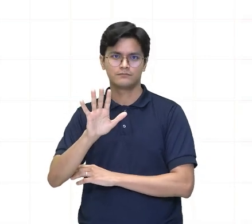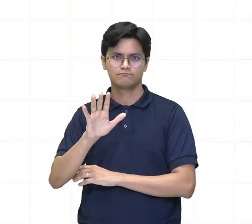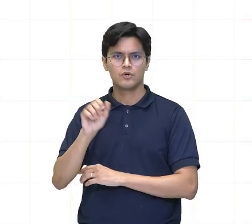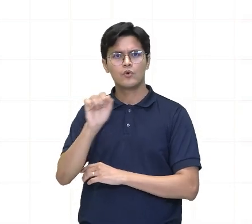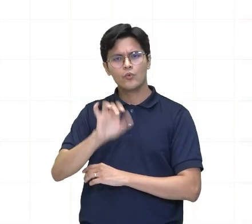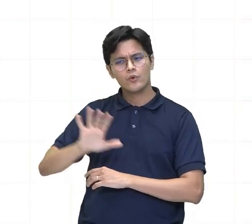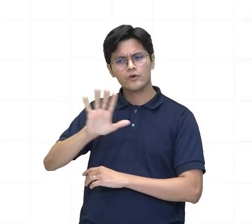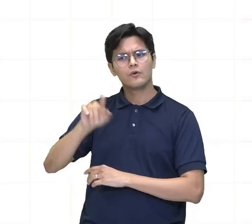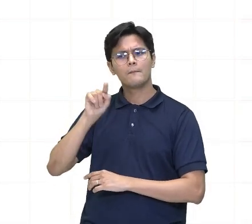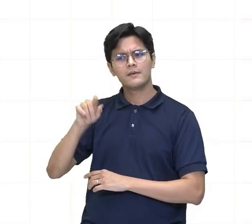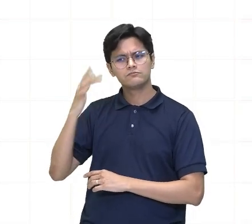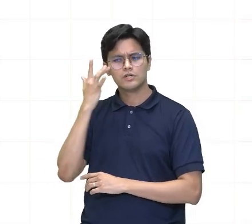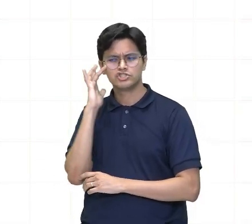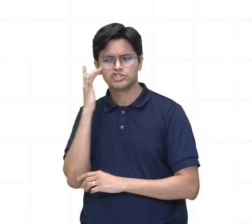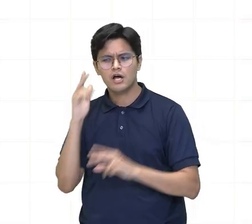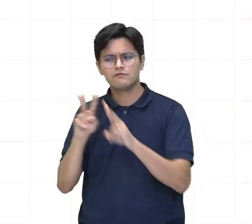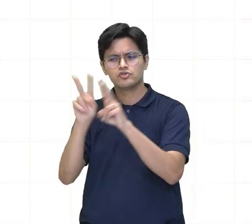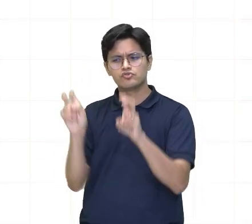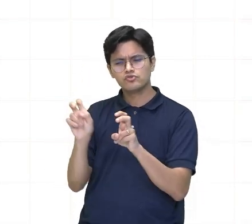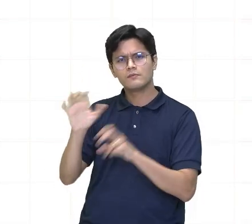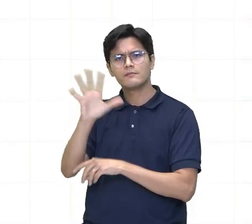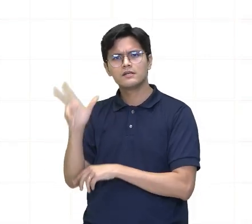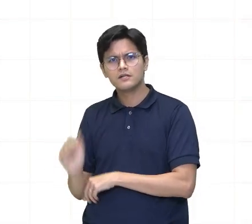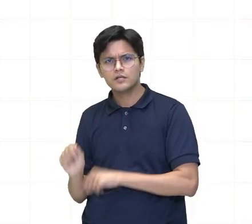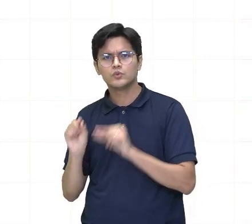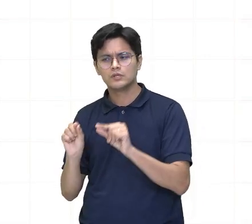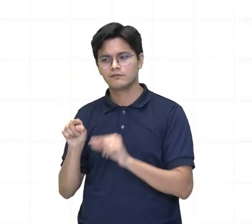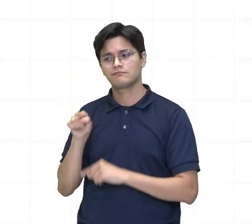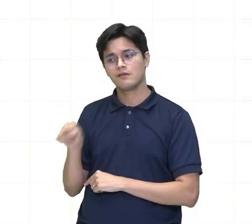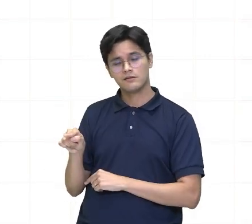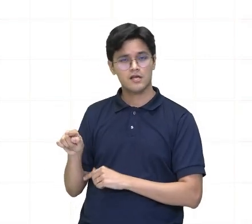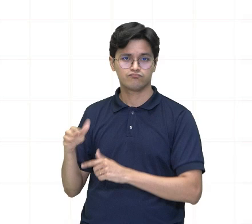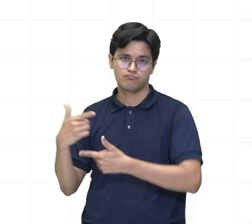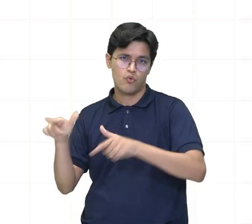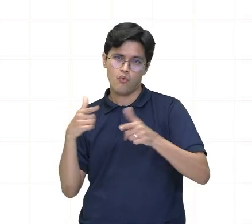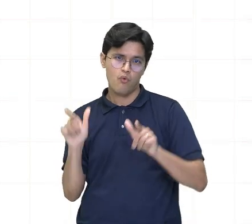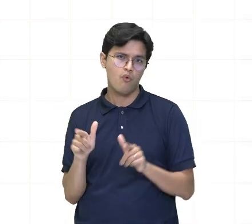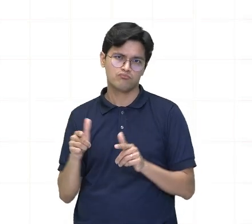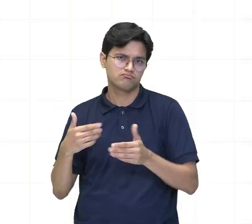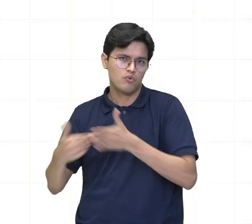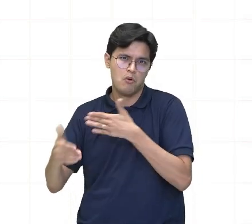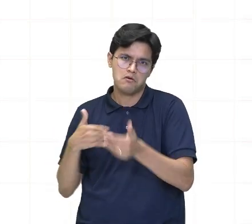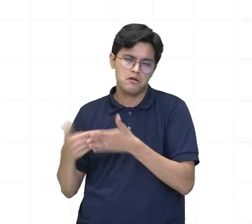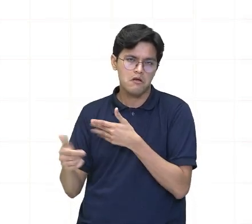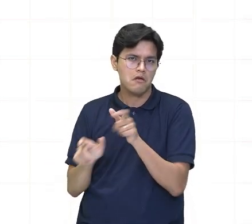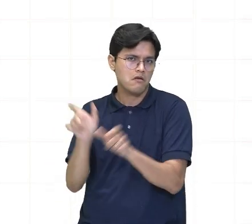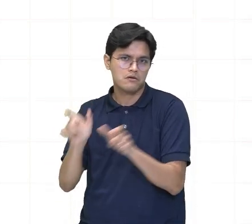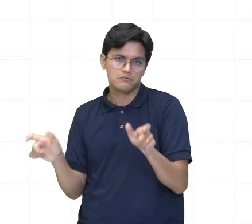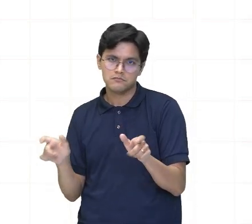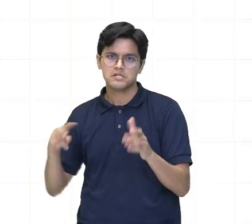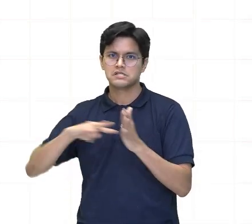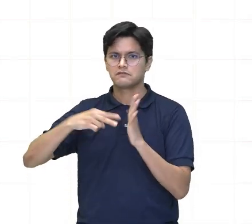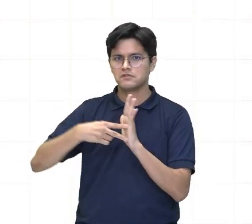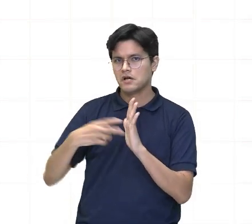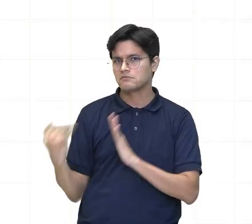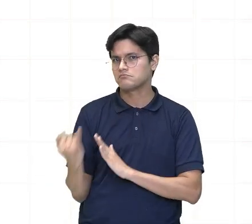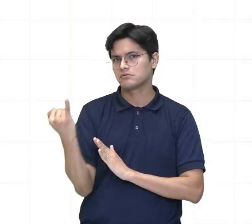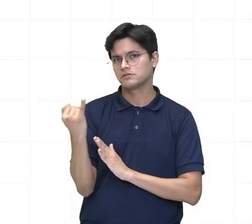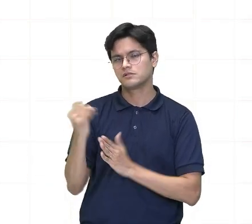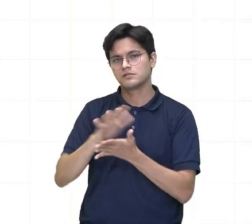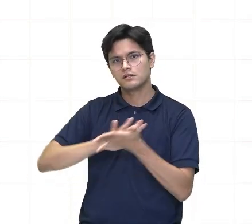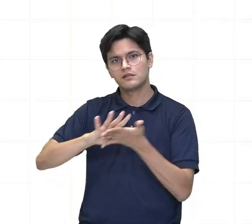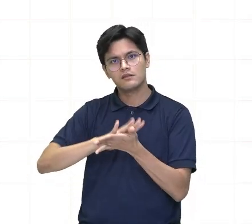africanos? Diziam que eles eram os outros, ou seja, qualquer pessoa, não tinha um significado, não tinha uma importância